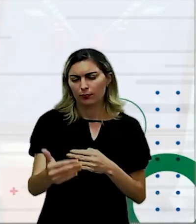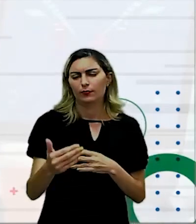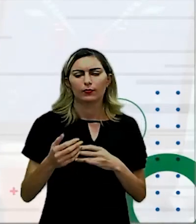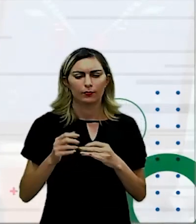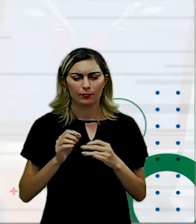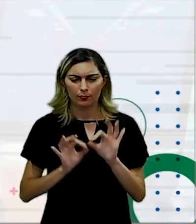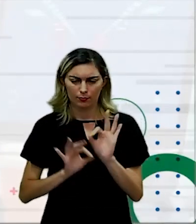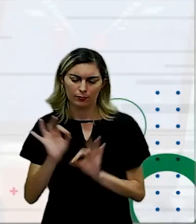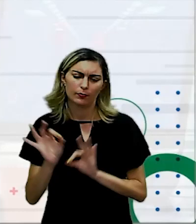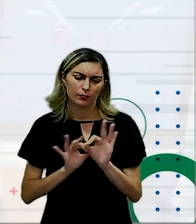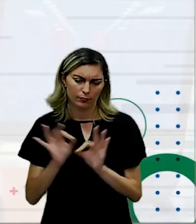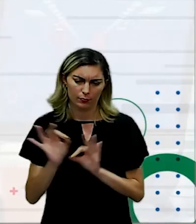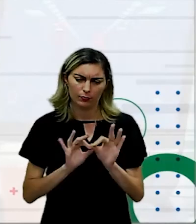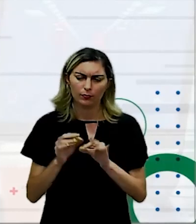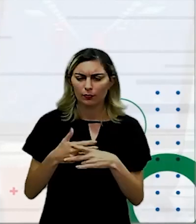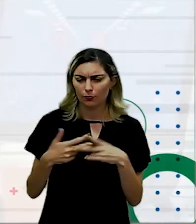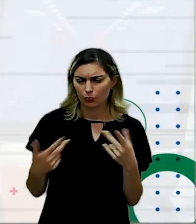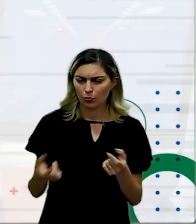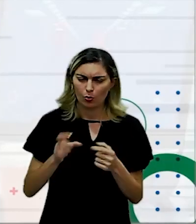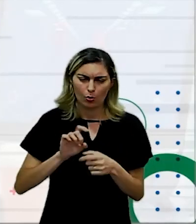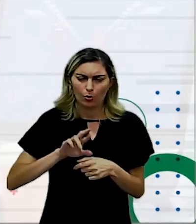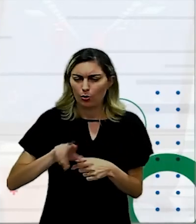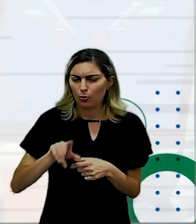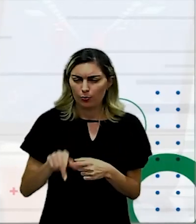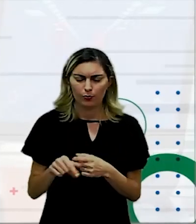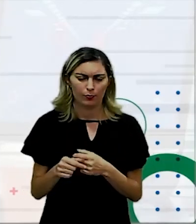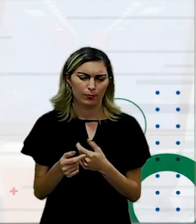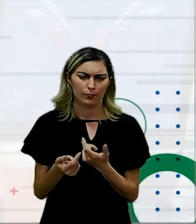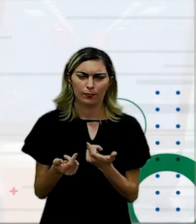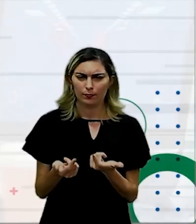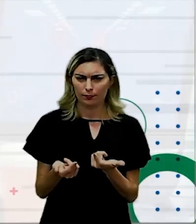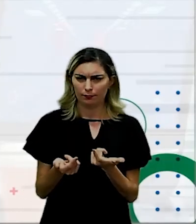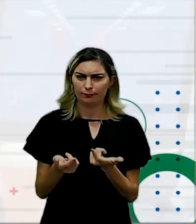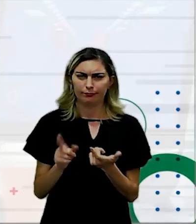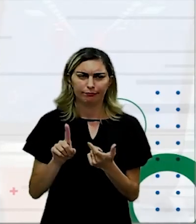passam uma coisa não tão